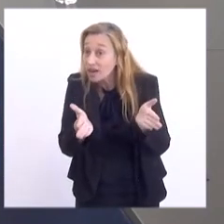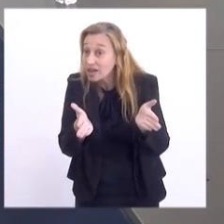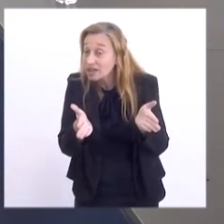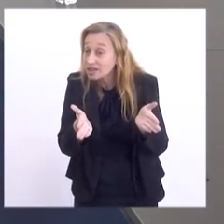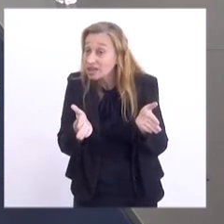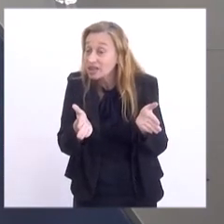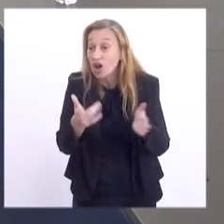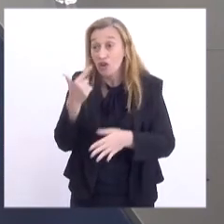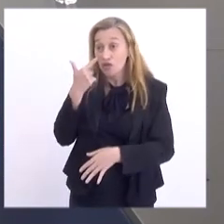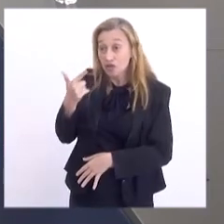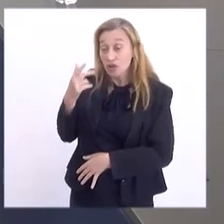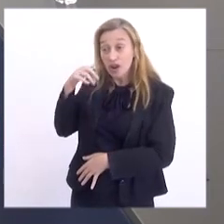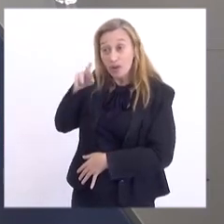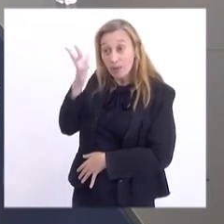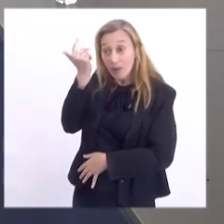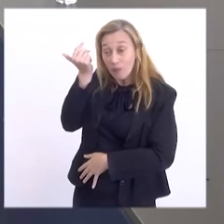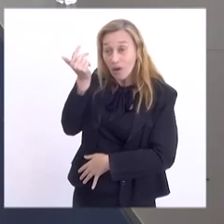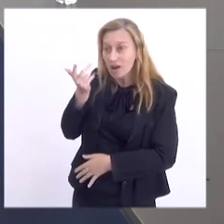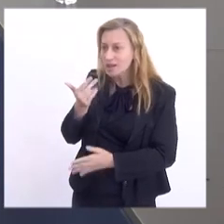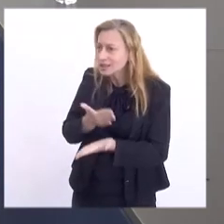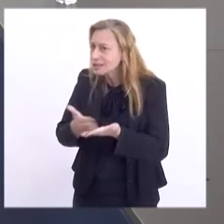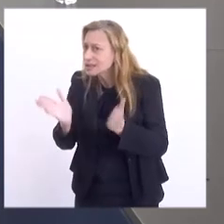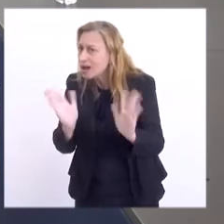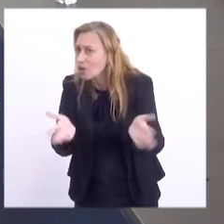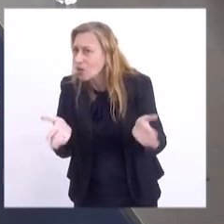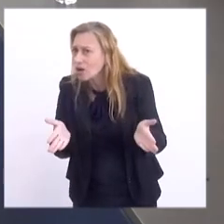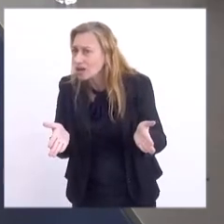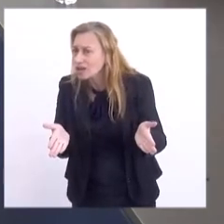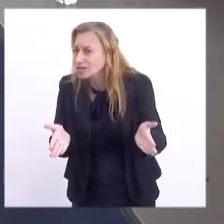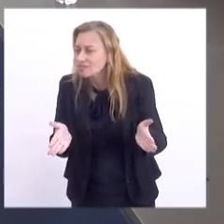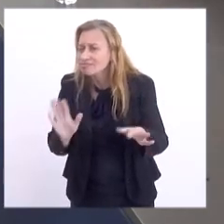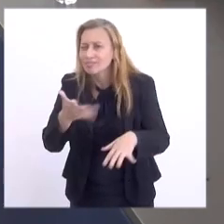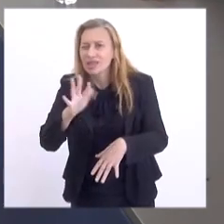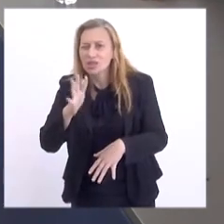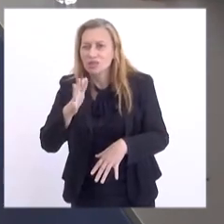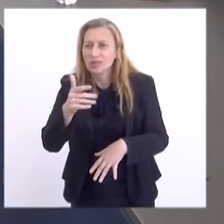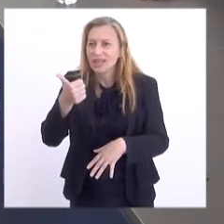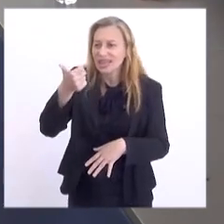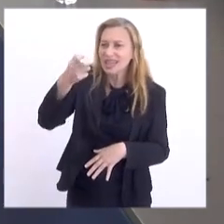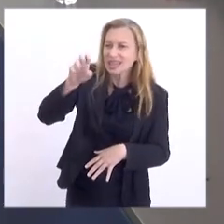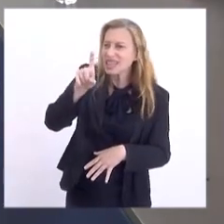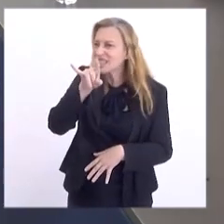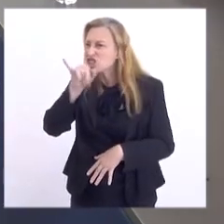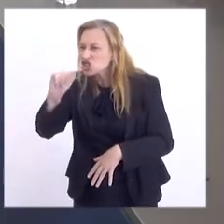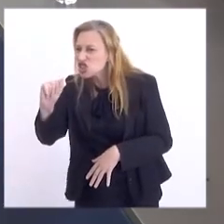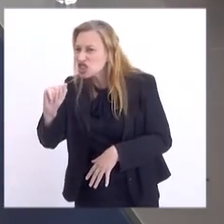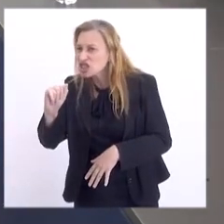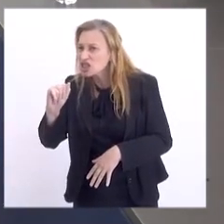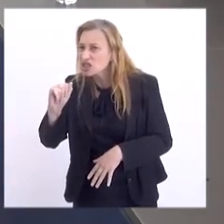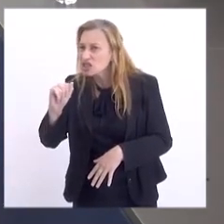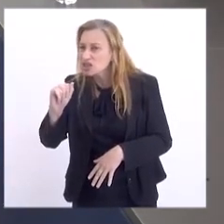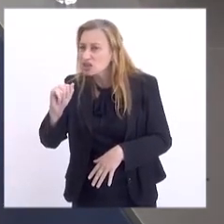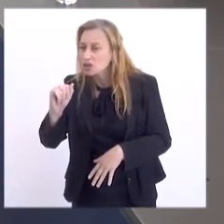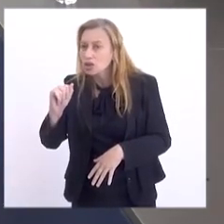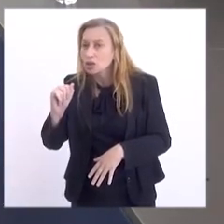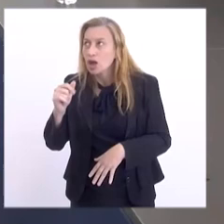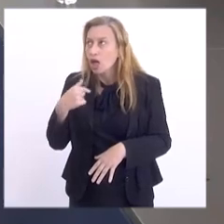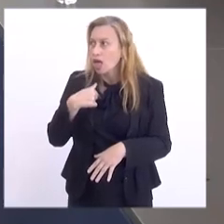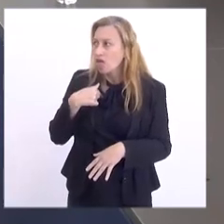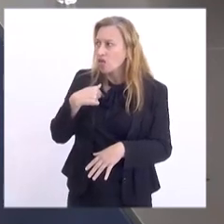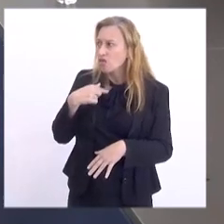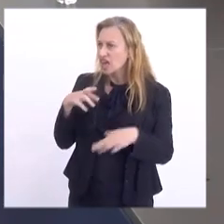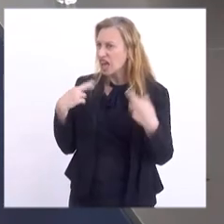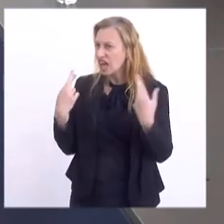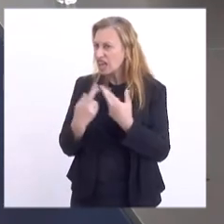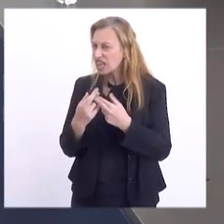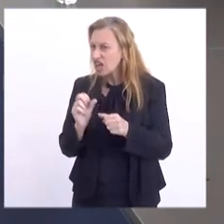viu aí o mar a partir de agora mais ou menos a cada 15 dias eu não vou fazer